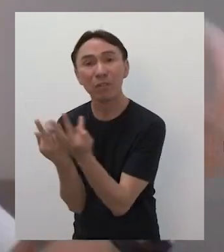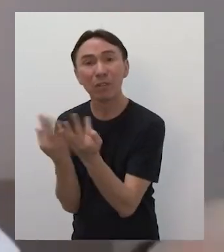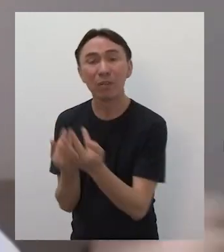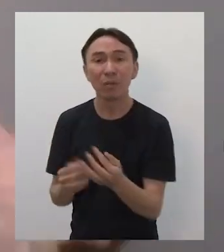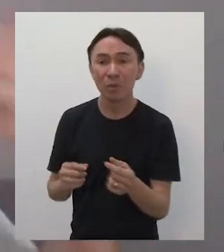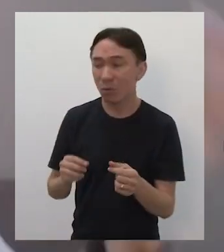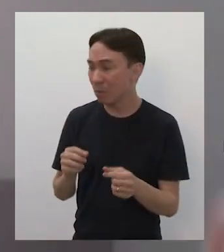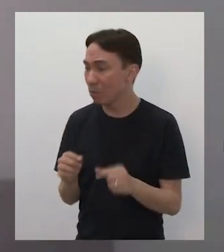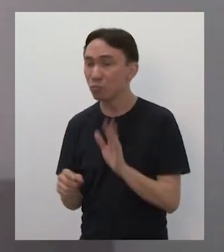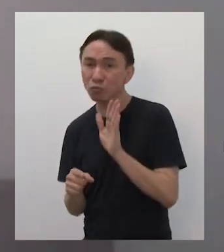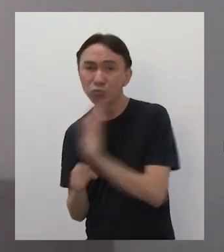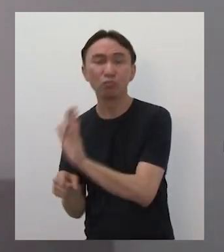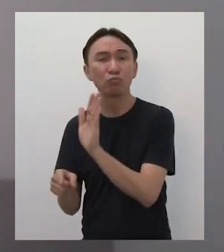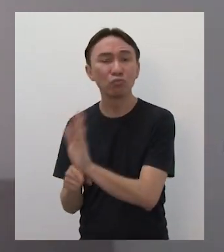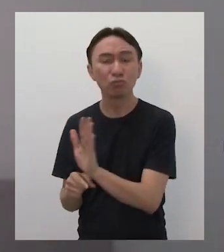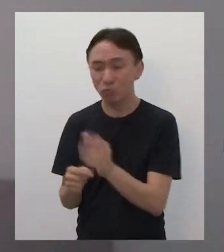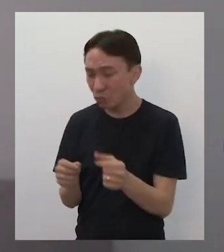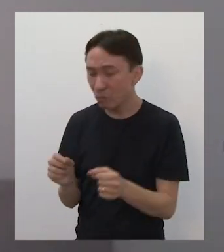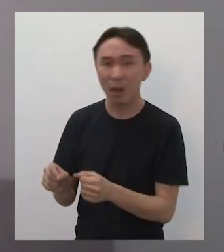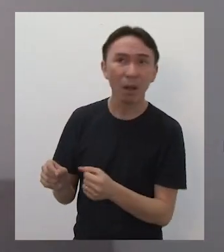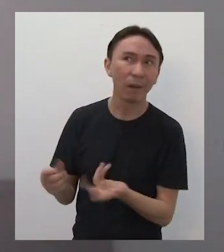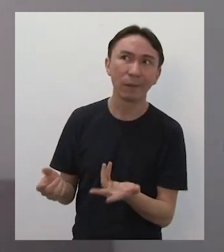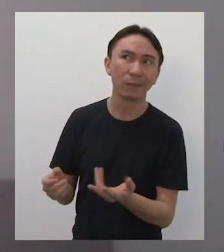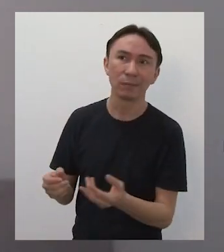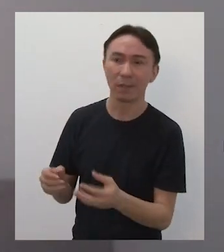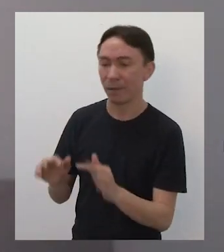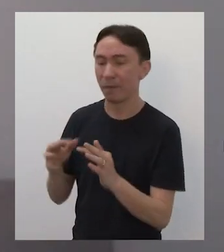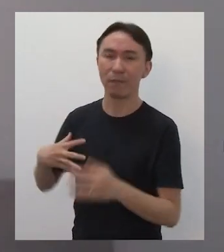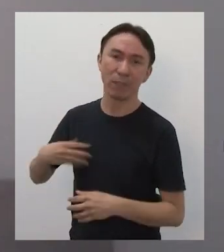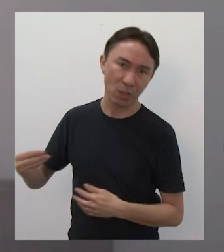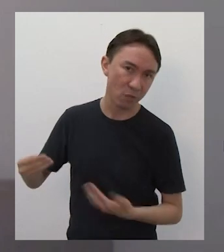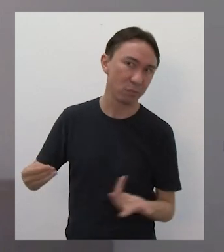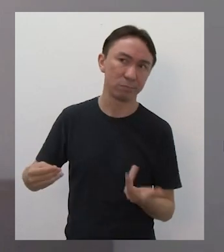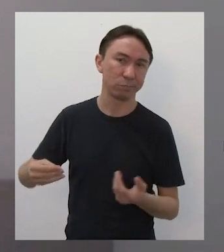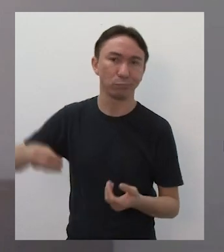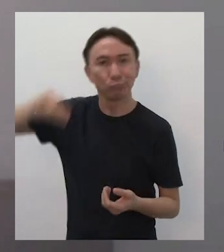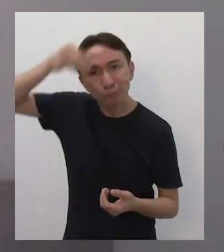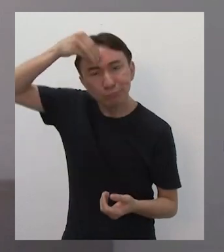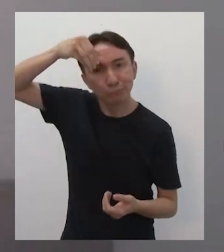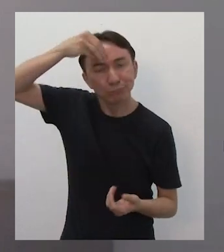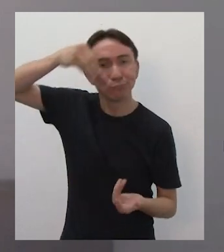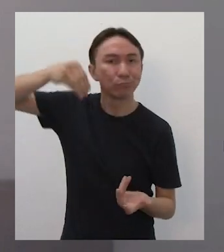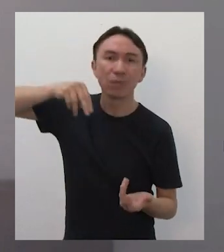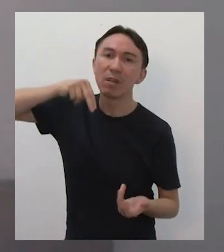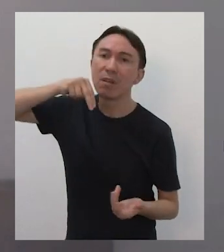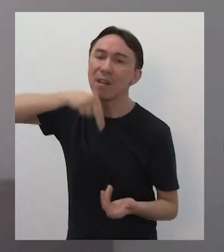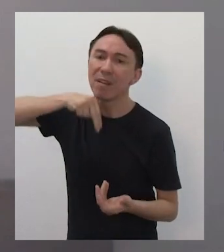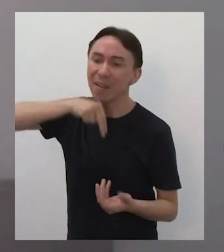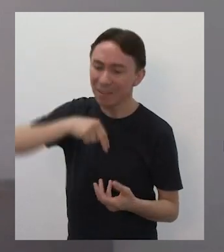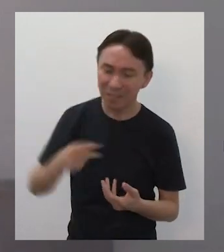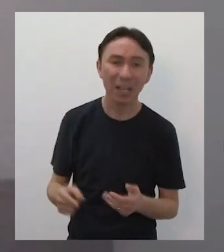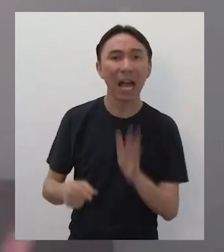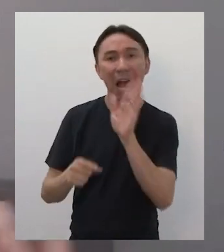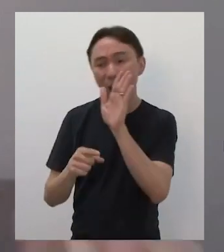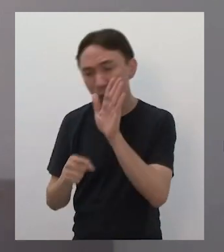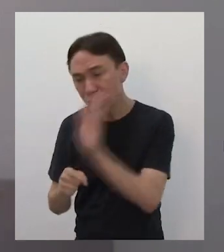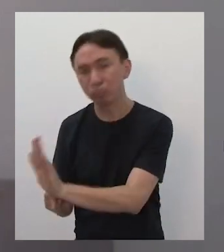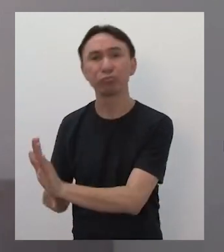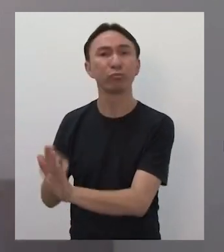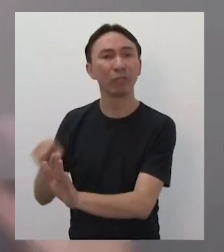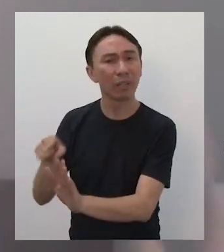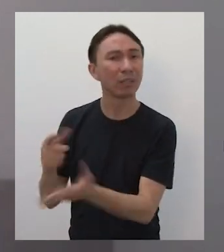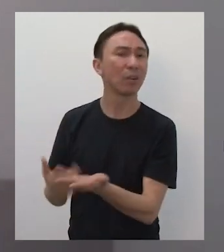com o meu sobrinho, com o meu neto, enfim, para ele aprender? Como que eu vou conseguir dar um suporte se eu não tenho